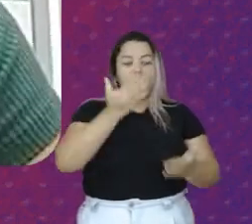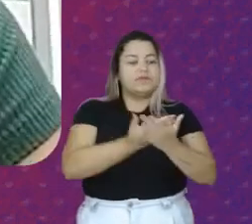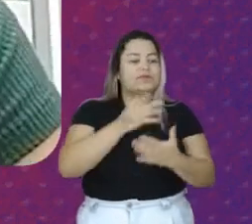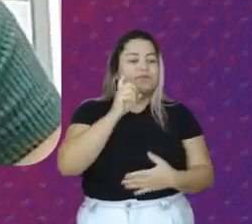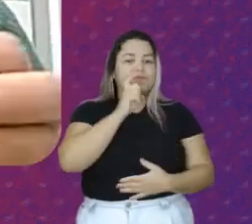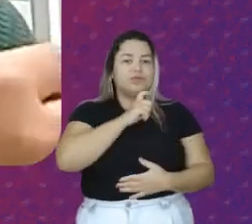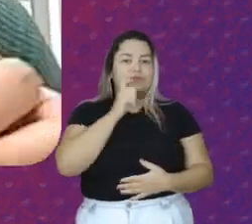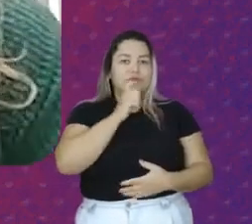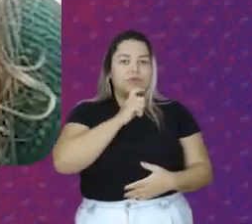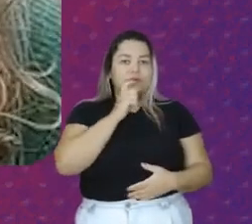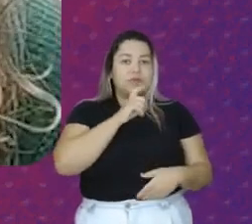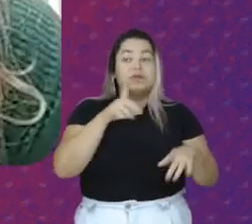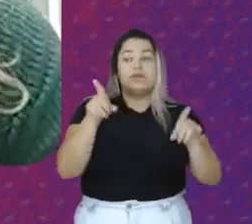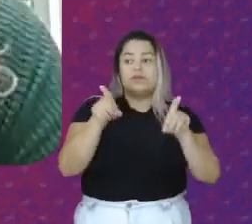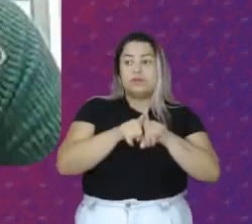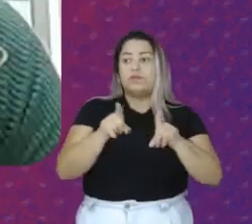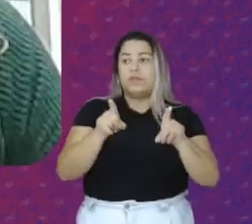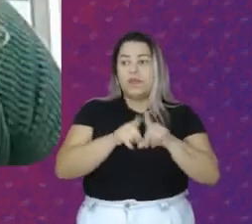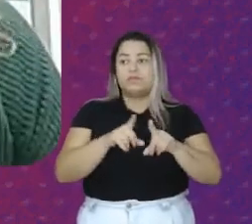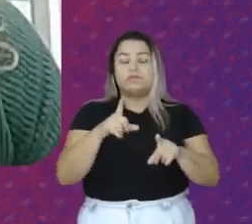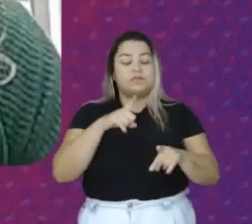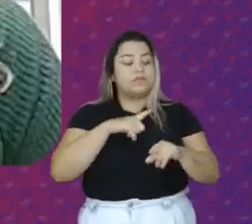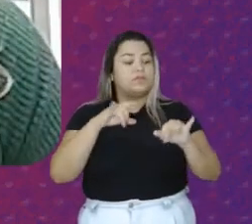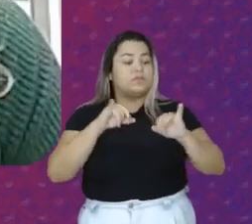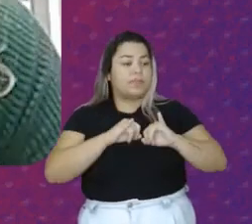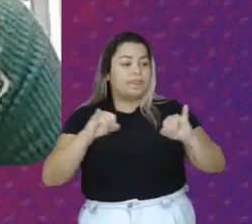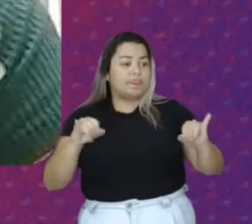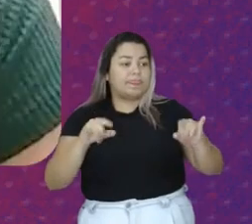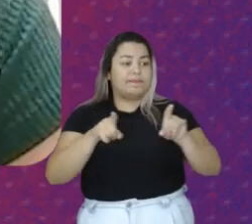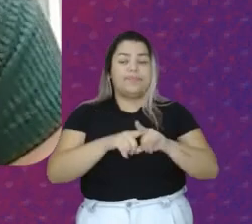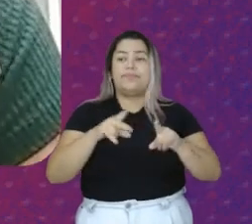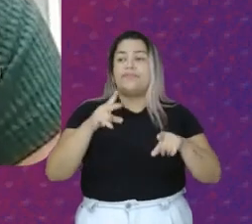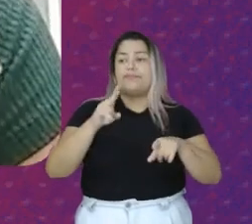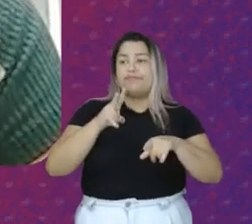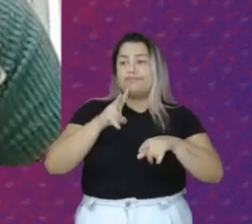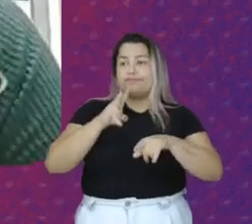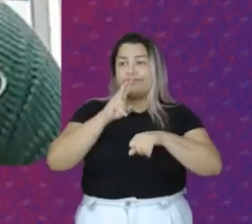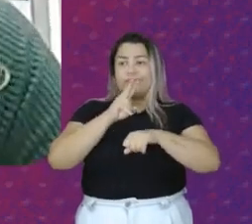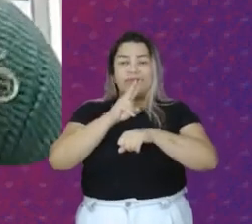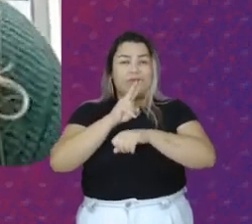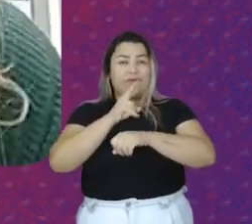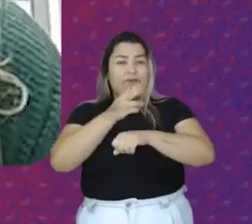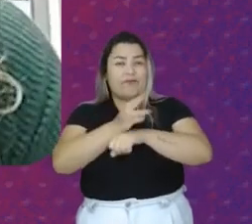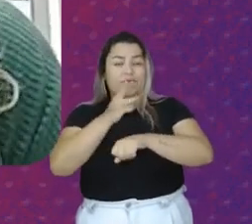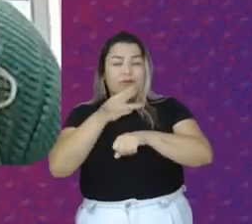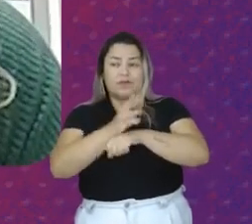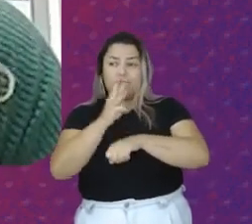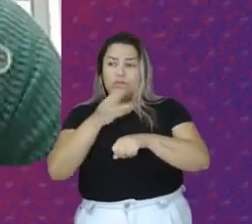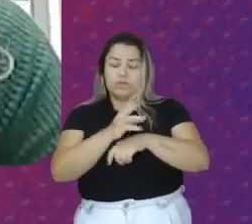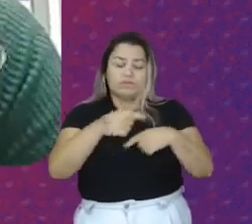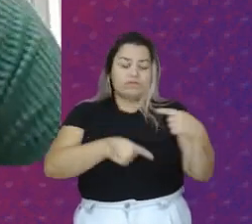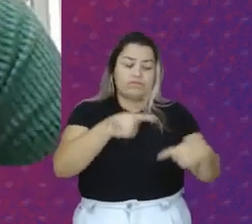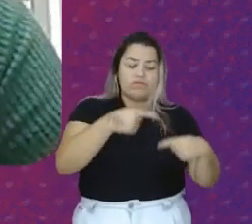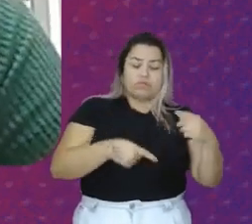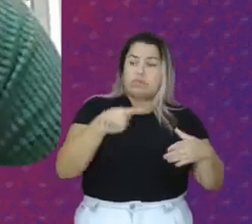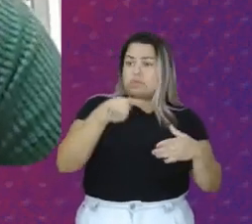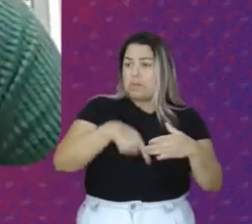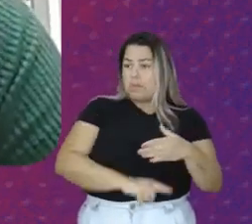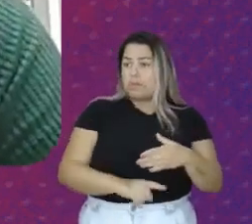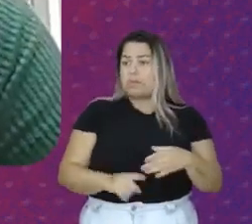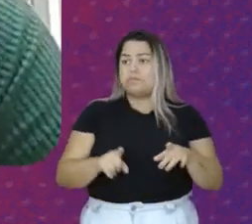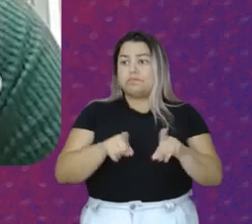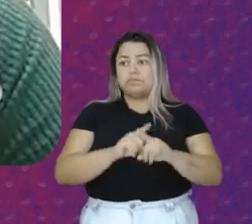porque ficaram talvez só recebendo informações via WhatsApp, e às vezes a gente tenta debater algo mais profundo e a gente vê que